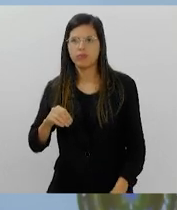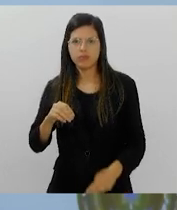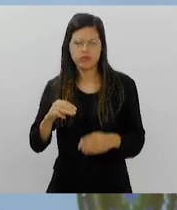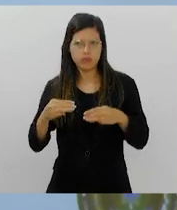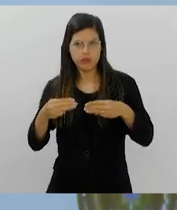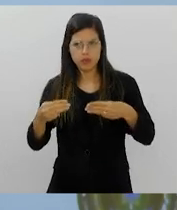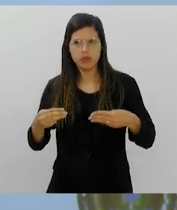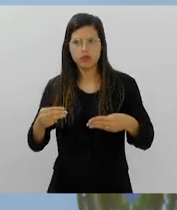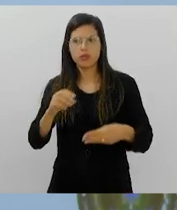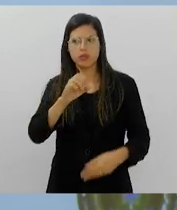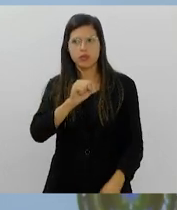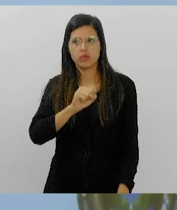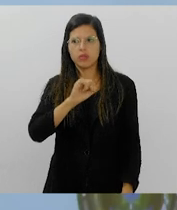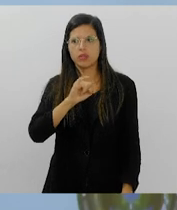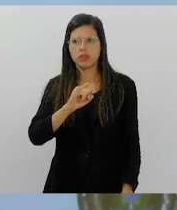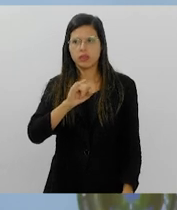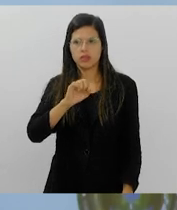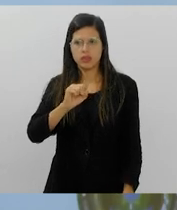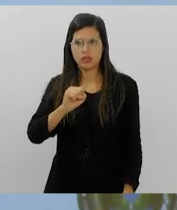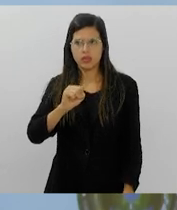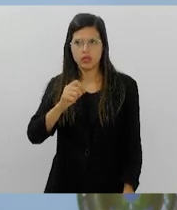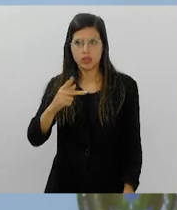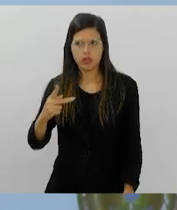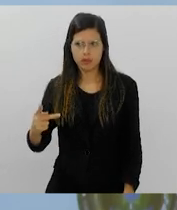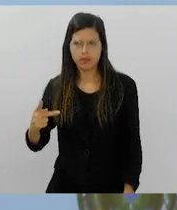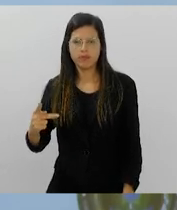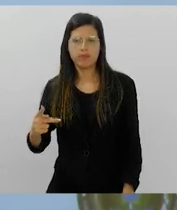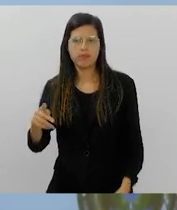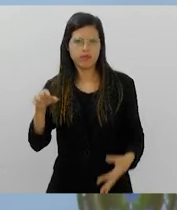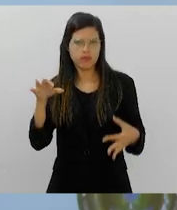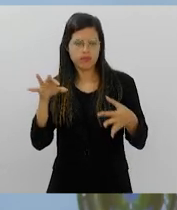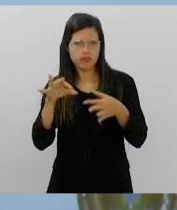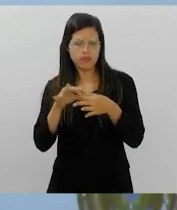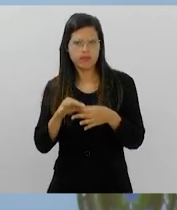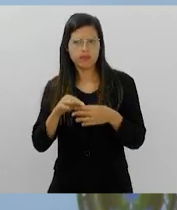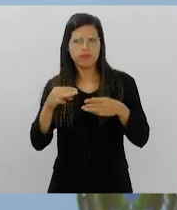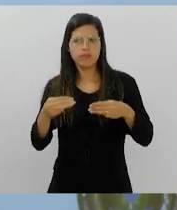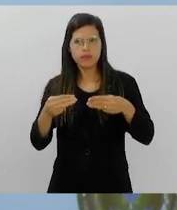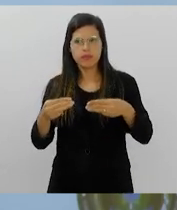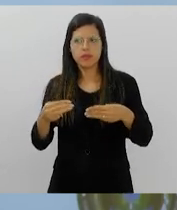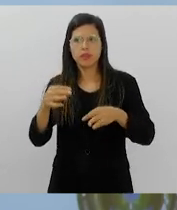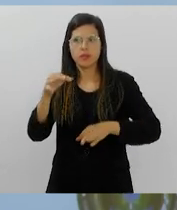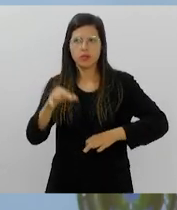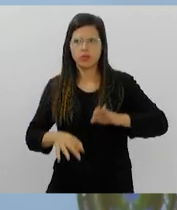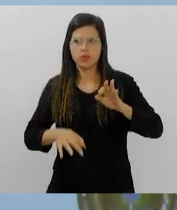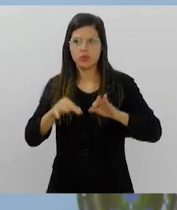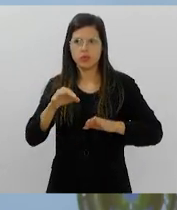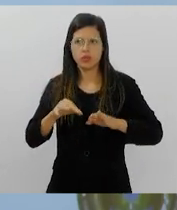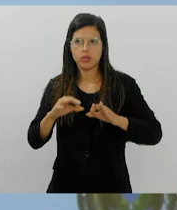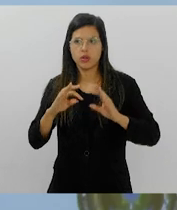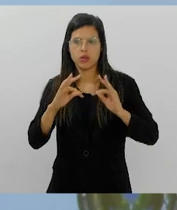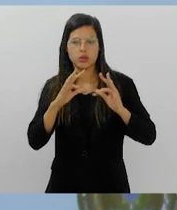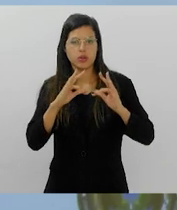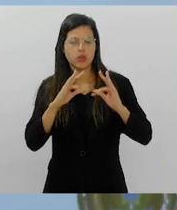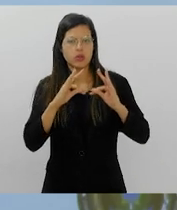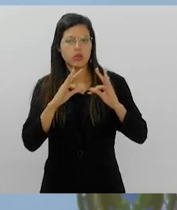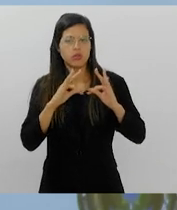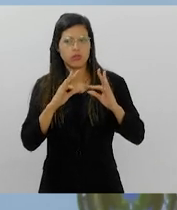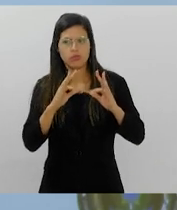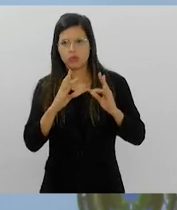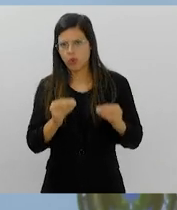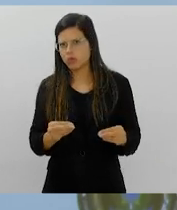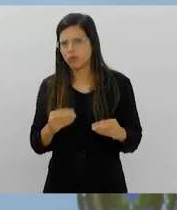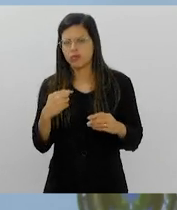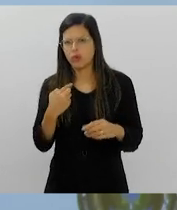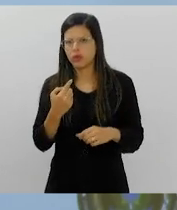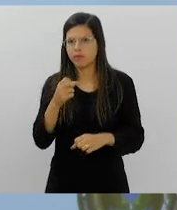de Inteligência Regionais, que é vinculado ao Ministério da Justiça. Então, todos nós paramos as nossas tarefas